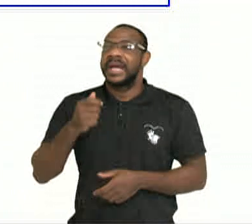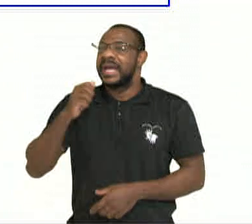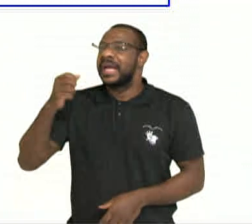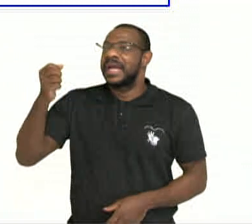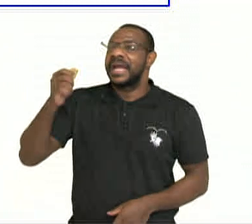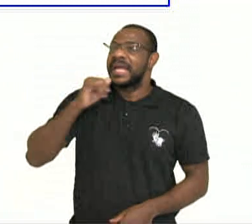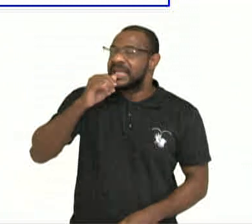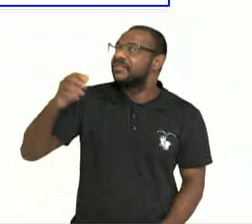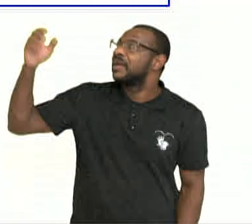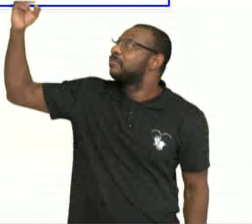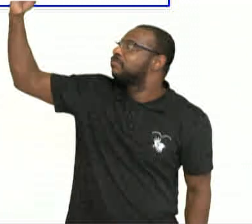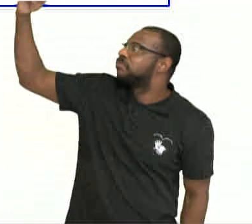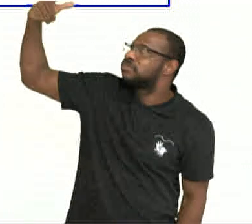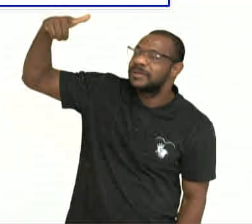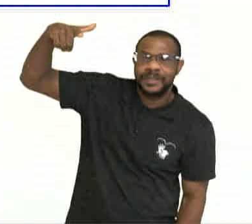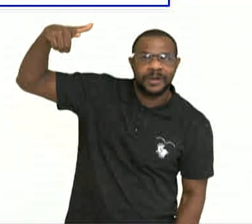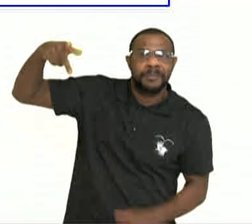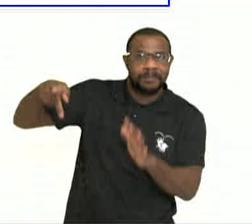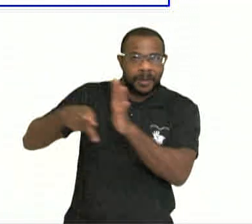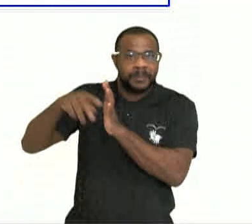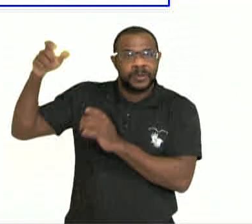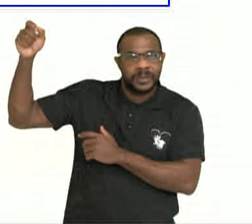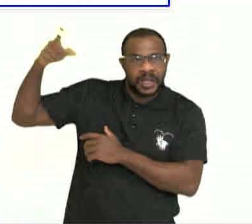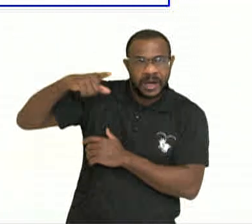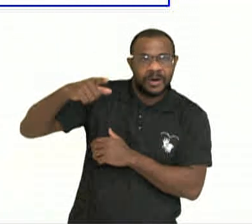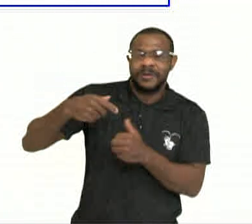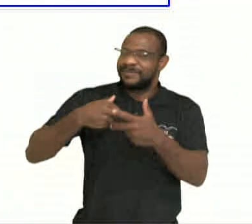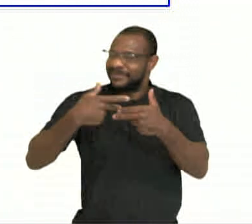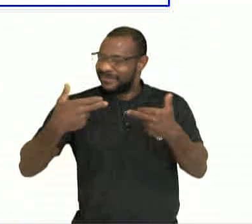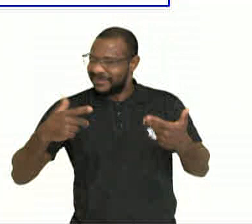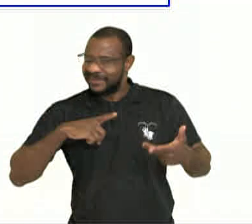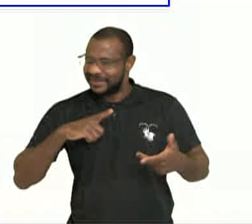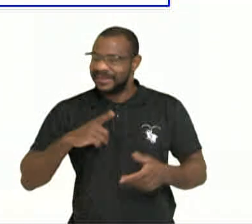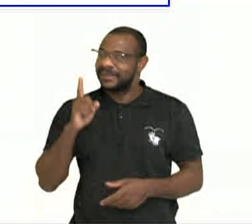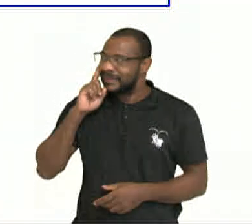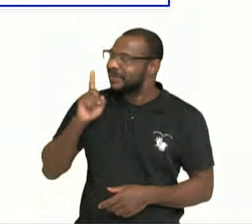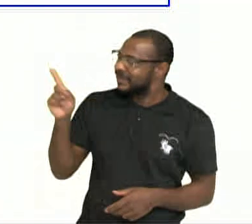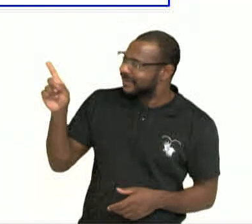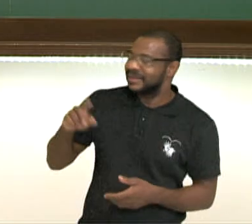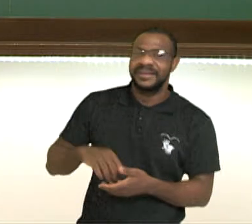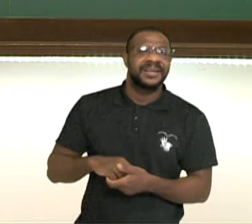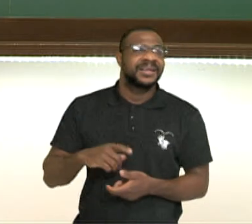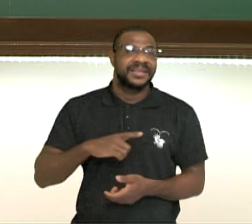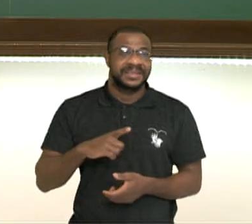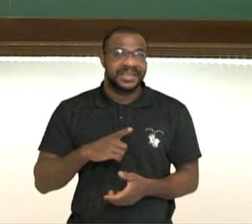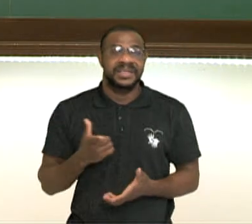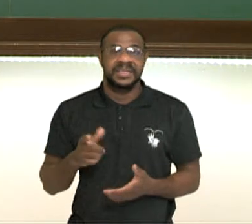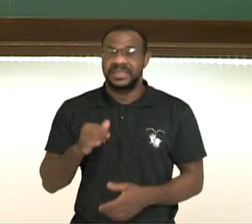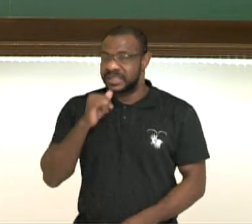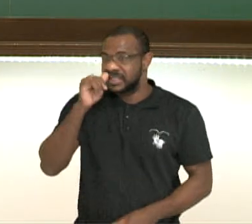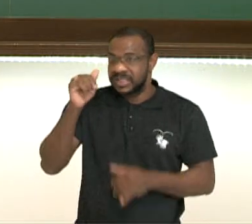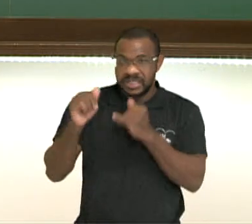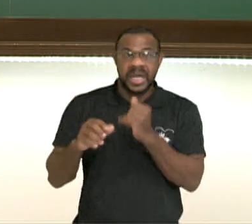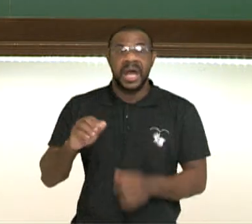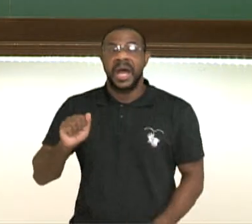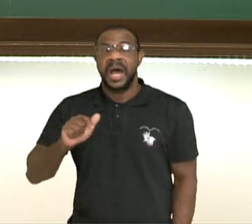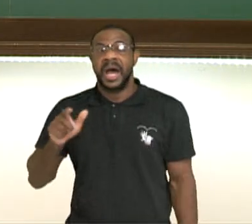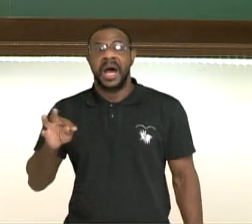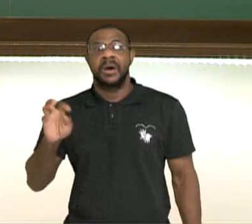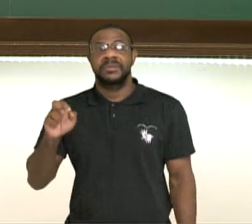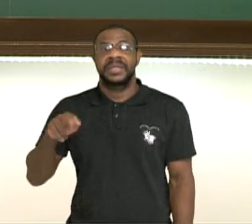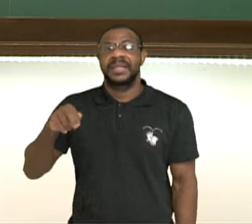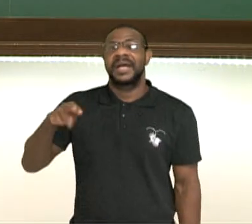energia eólica, hídrica e geotérmica. Então, quando falamos nas fontes de energia alternativas, estamos